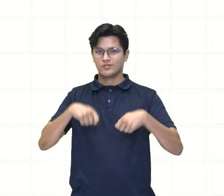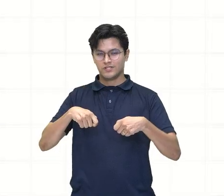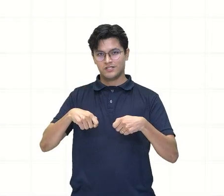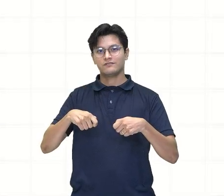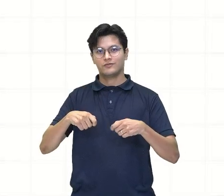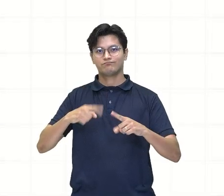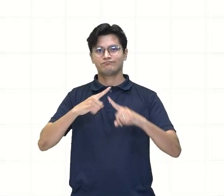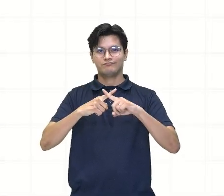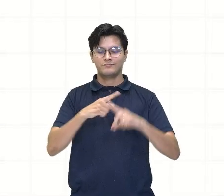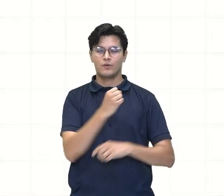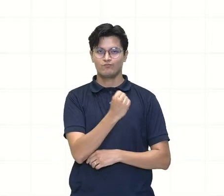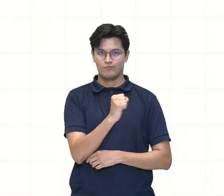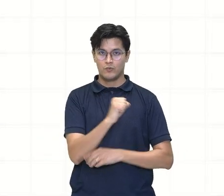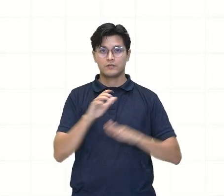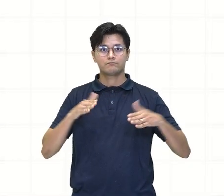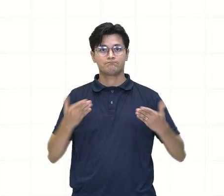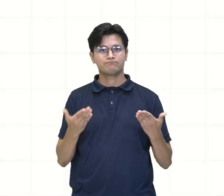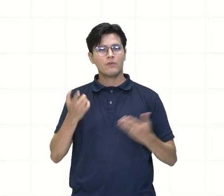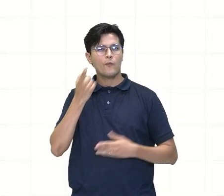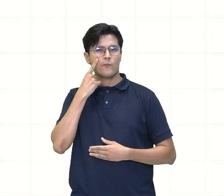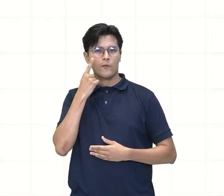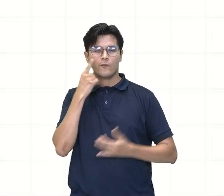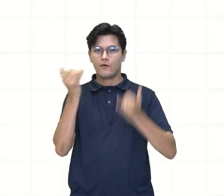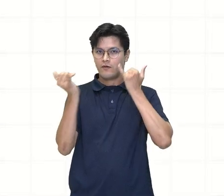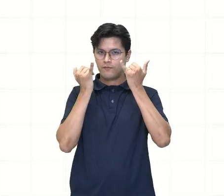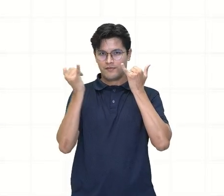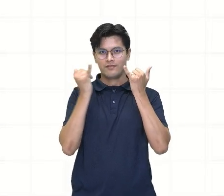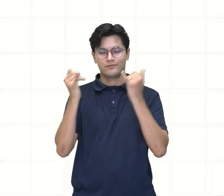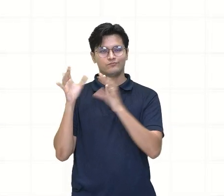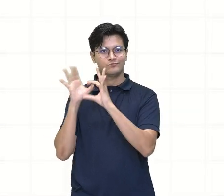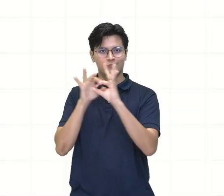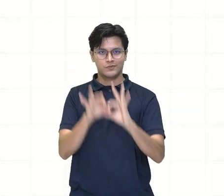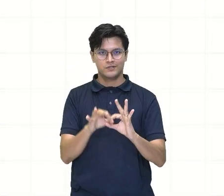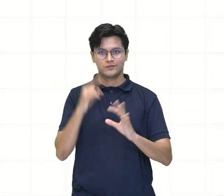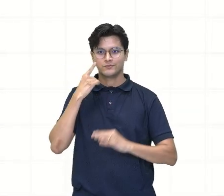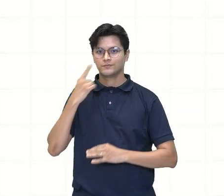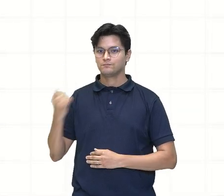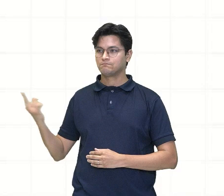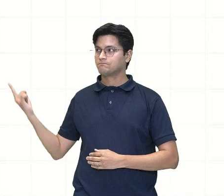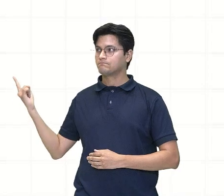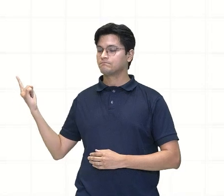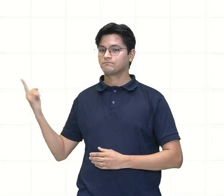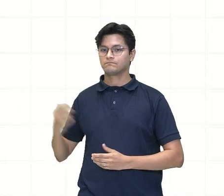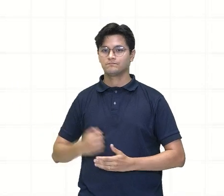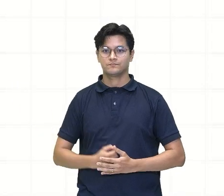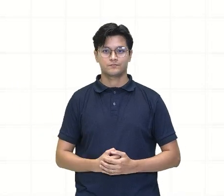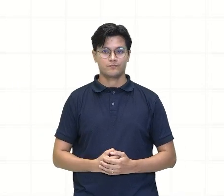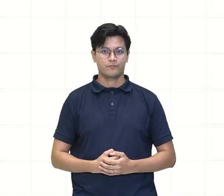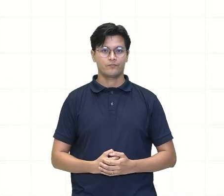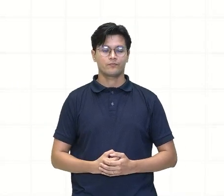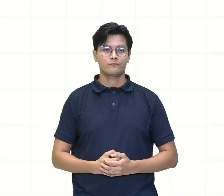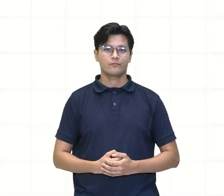prestar atenção nas informações aqui do nosso problema. Eu já estou dizendo que o número é múltiplo de